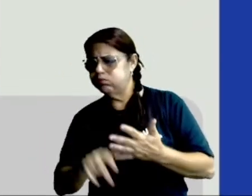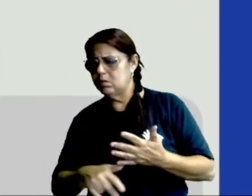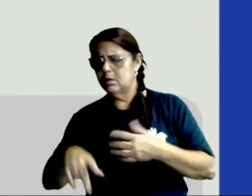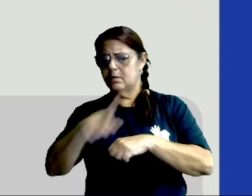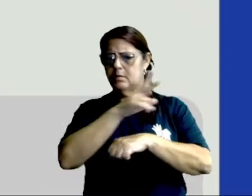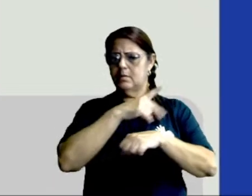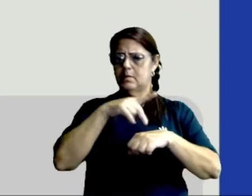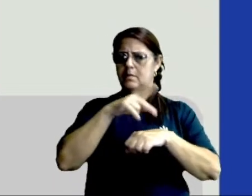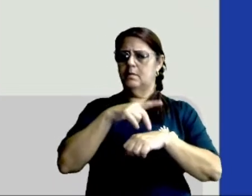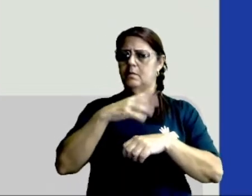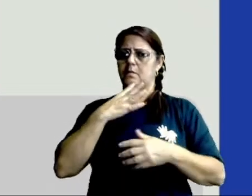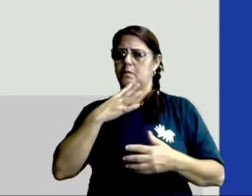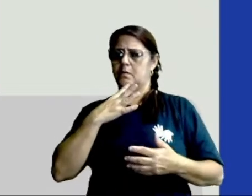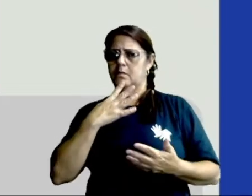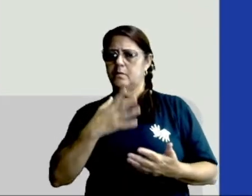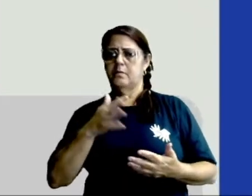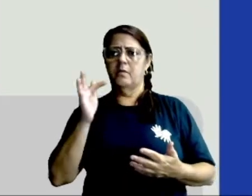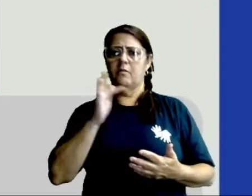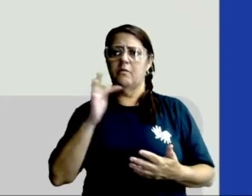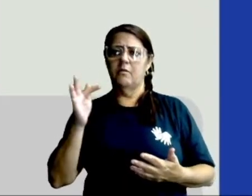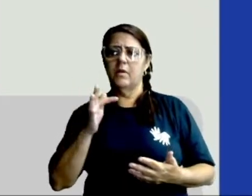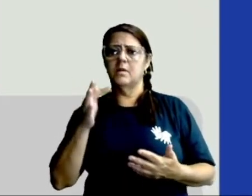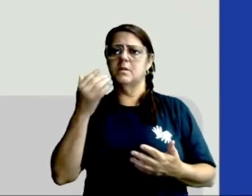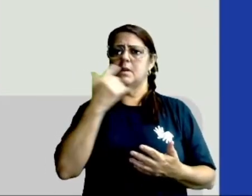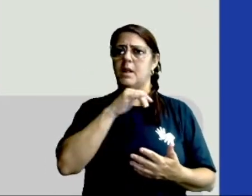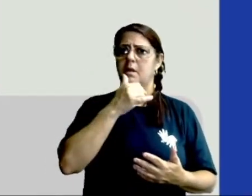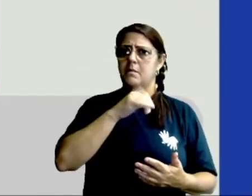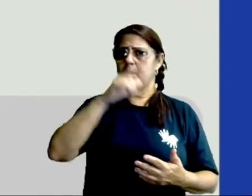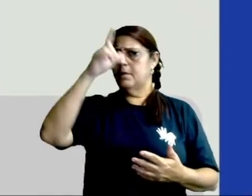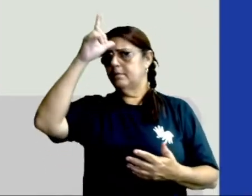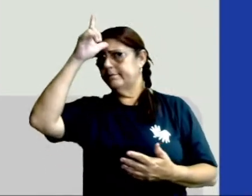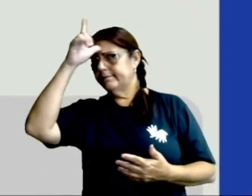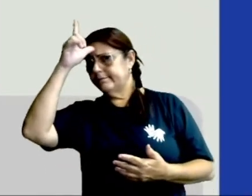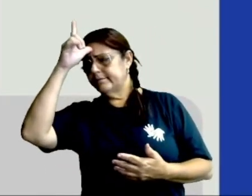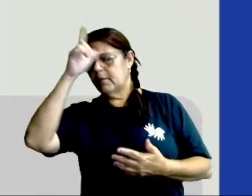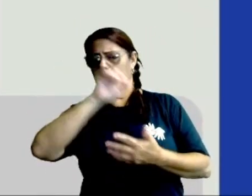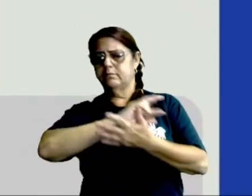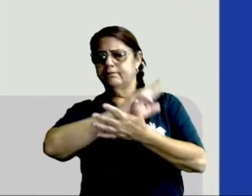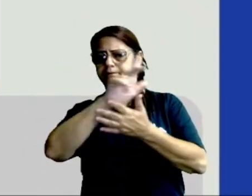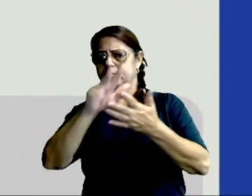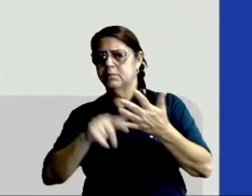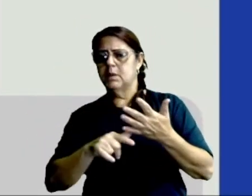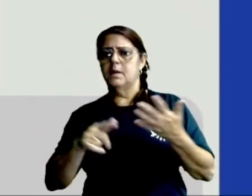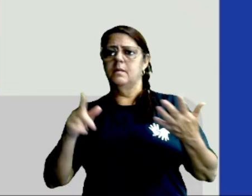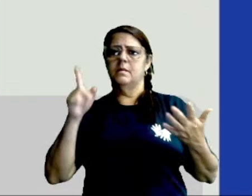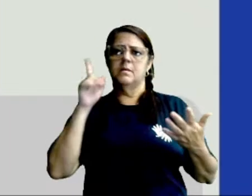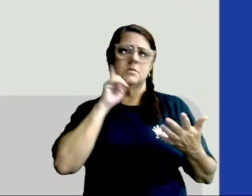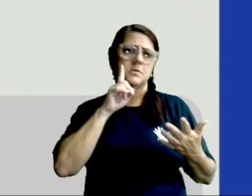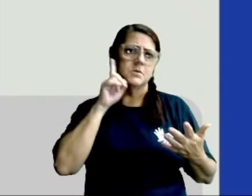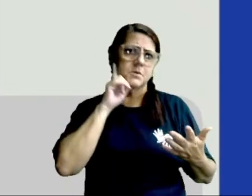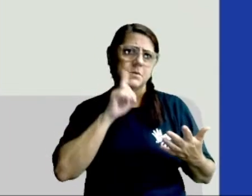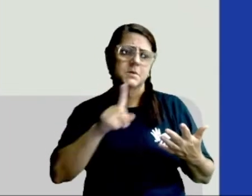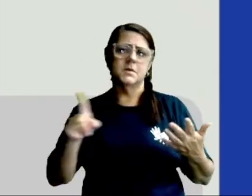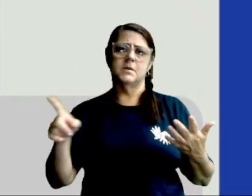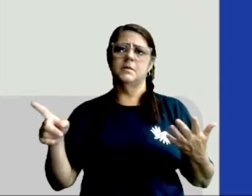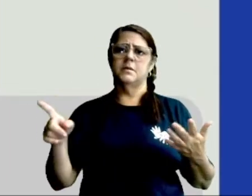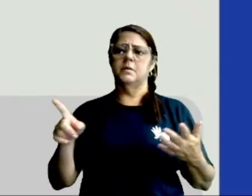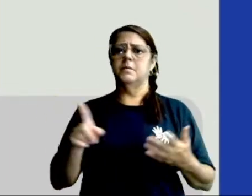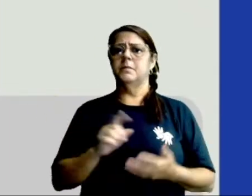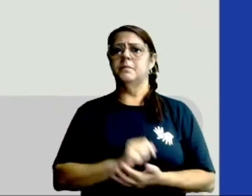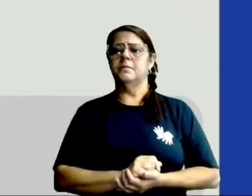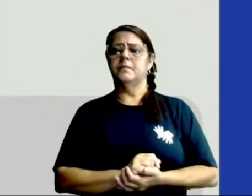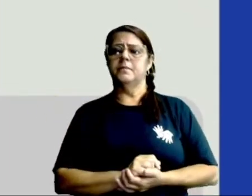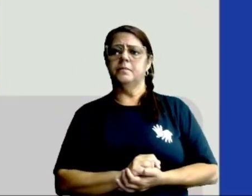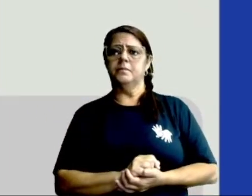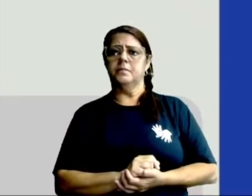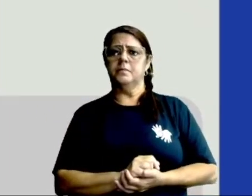né, conhecidos nossos, França, Espanha, Alemanha, né, tem ali o Reino Unido, certo? Então